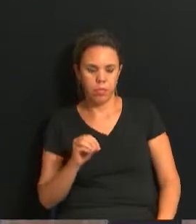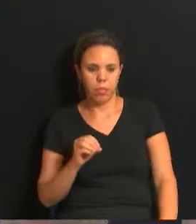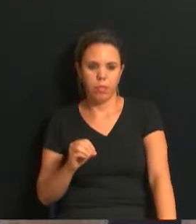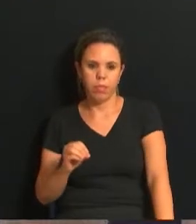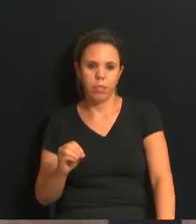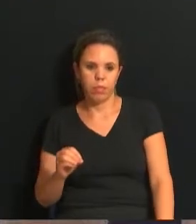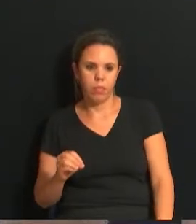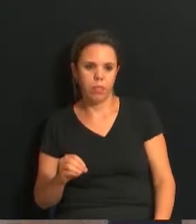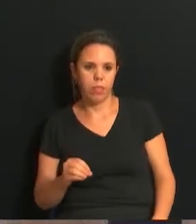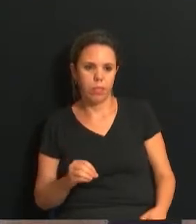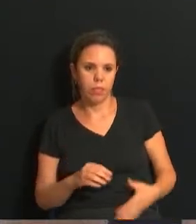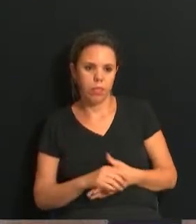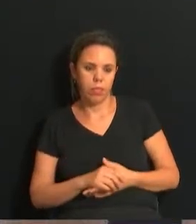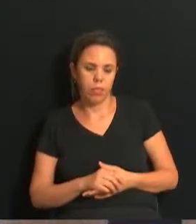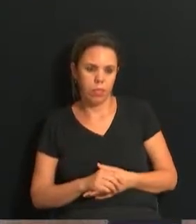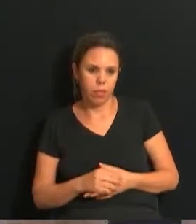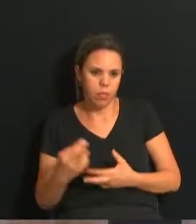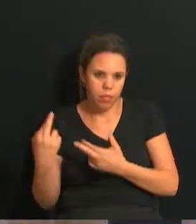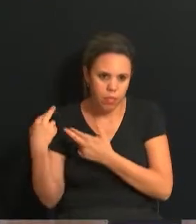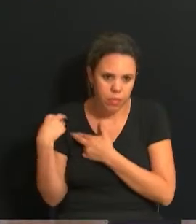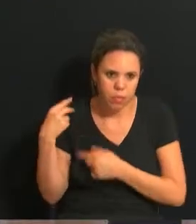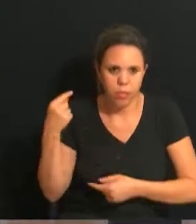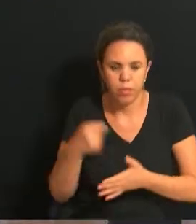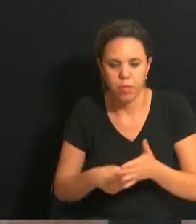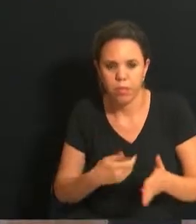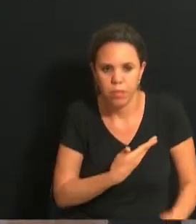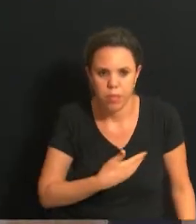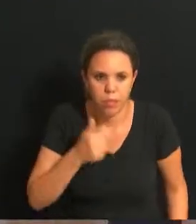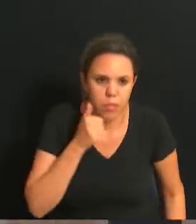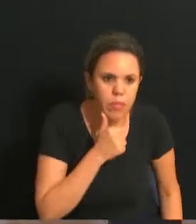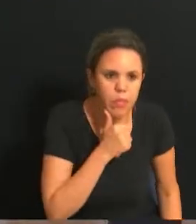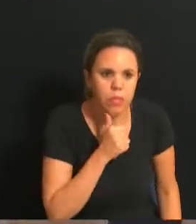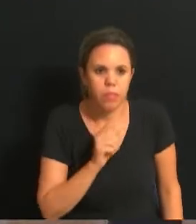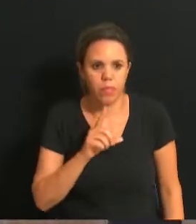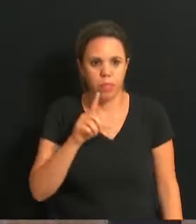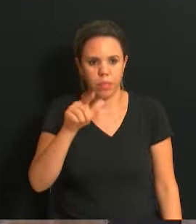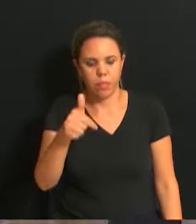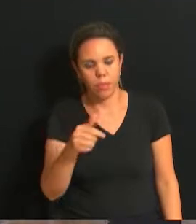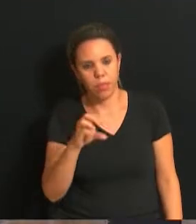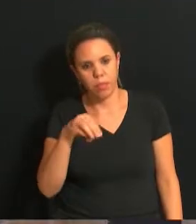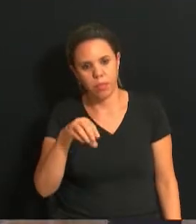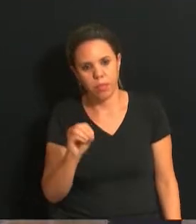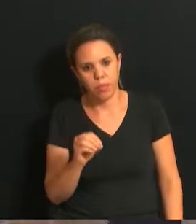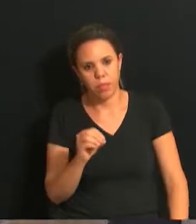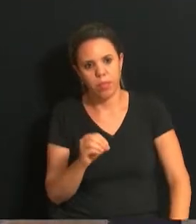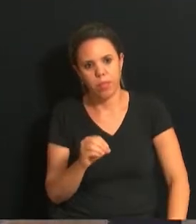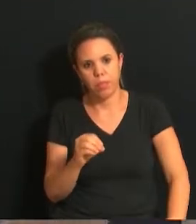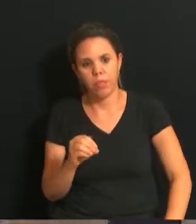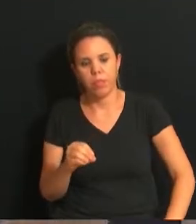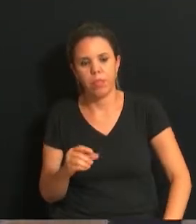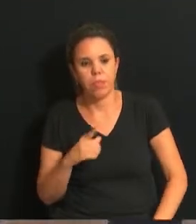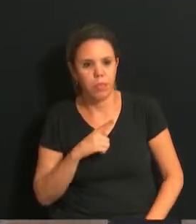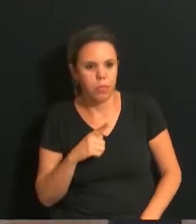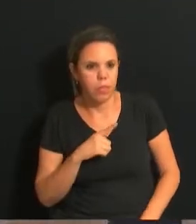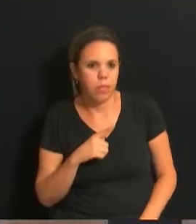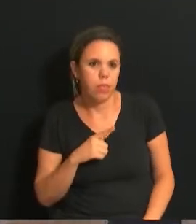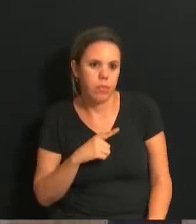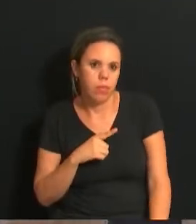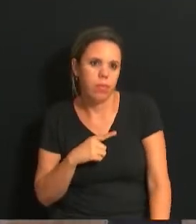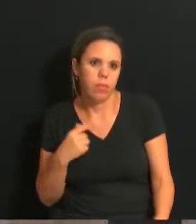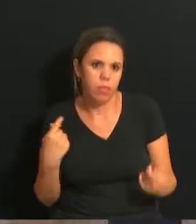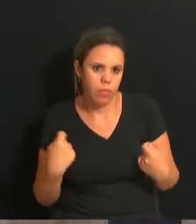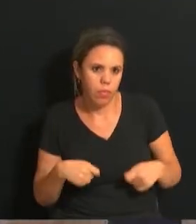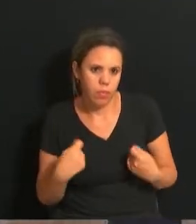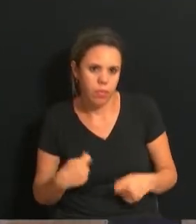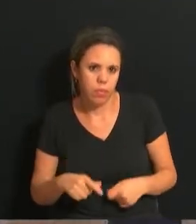ocorrência está indo para a Coordenadoria de Políticas Públicas para as Mulheres e depois indo para o SEAMO, quer dizer, existe é necessário que se